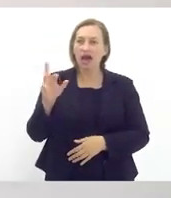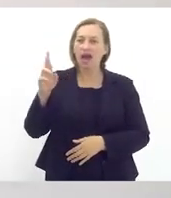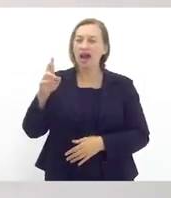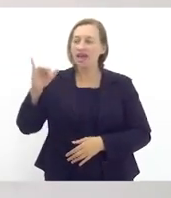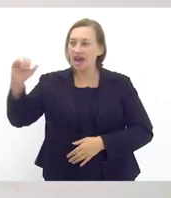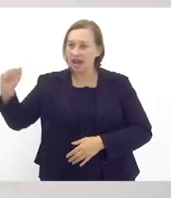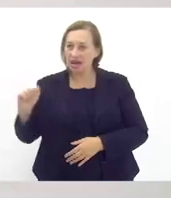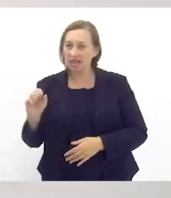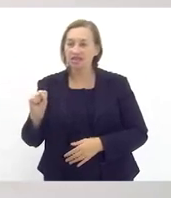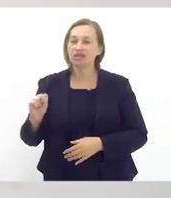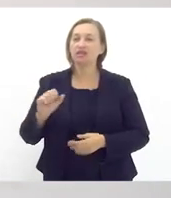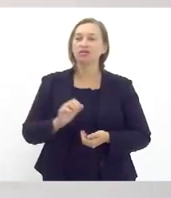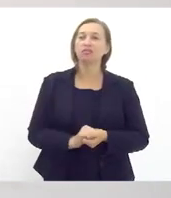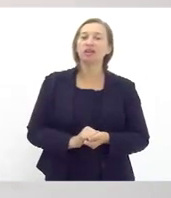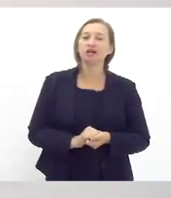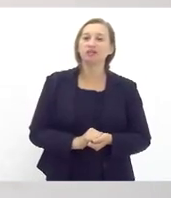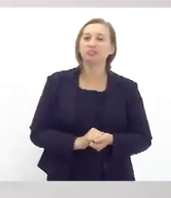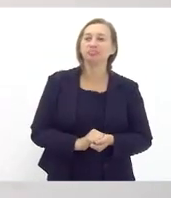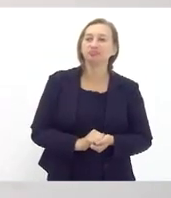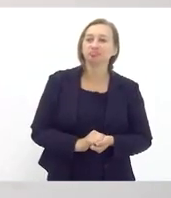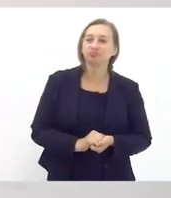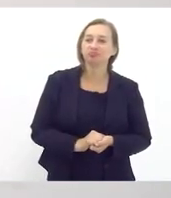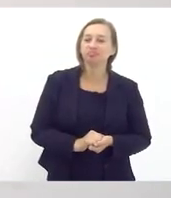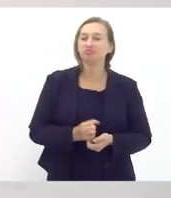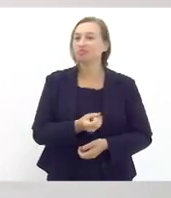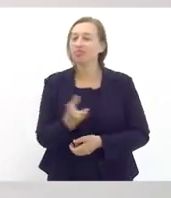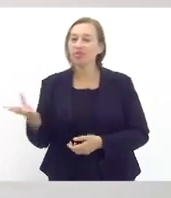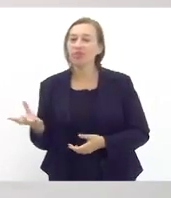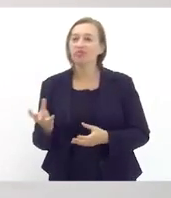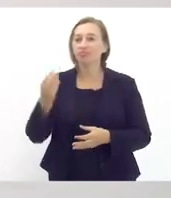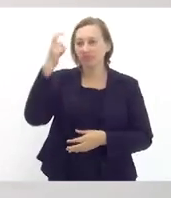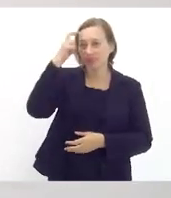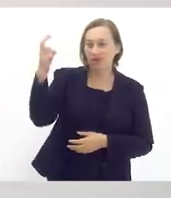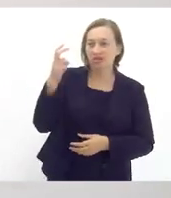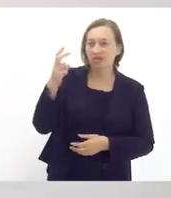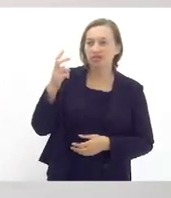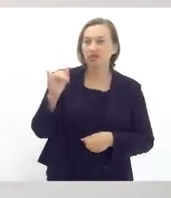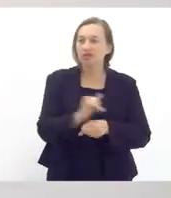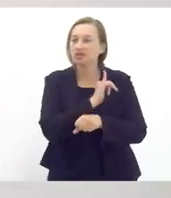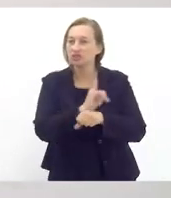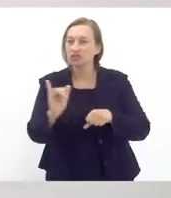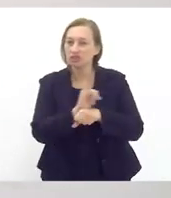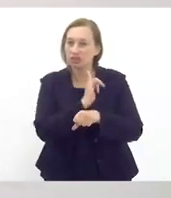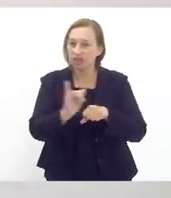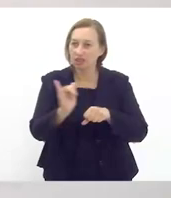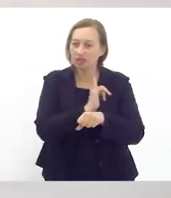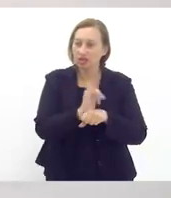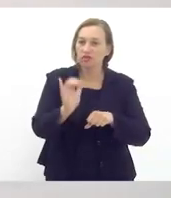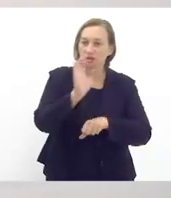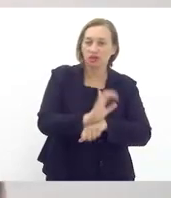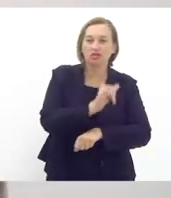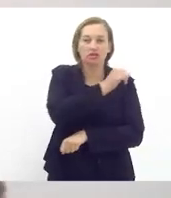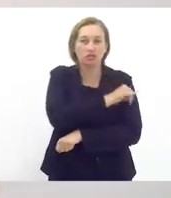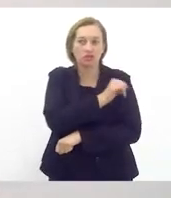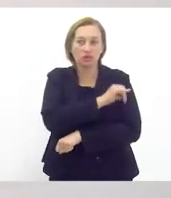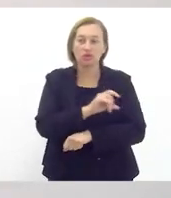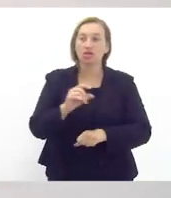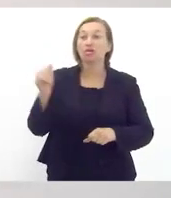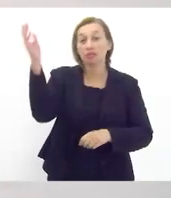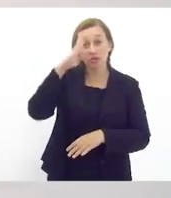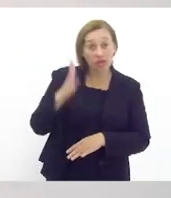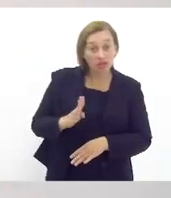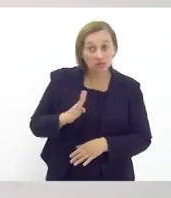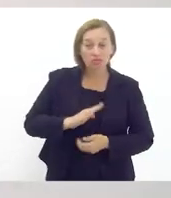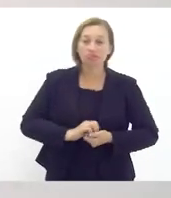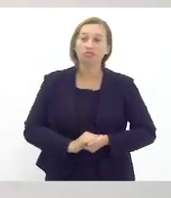é muito importante fomentar e o quanto a cultura é estratégica para o Estado do Rio de Janeiro e para o Brasil